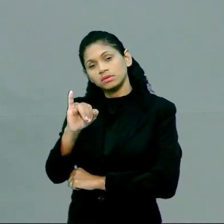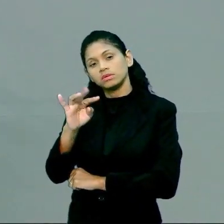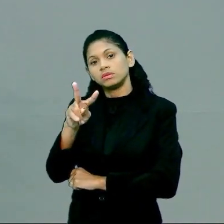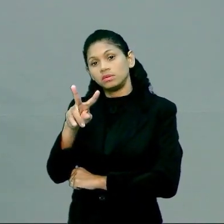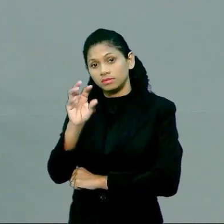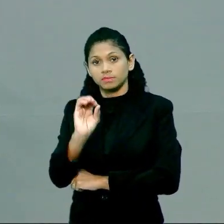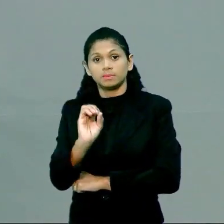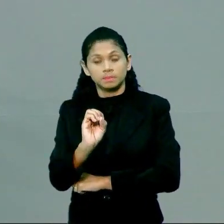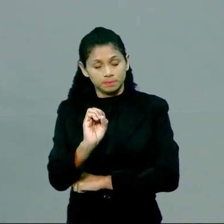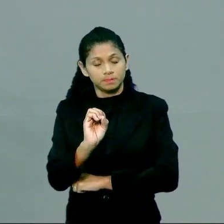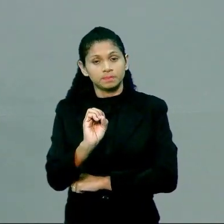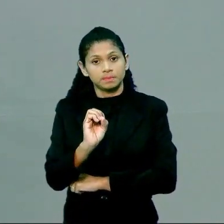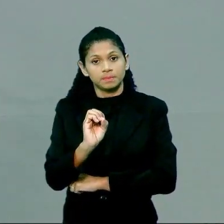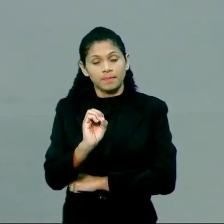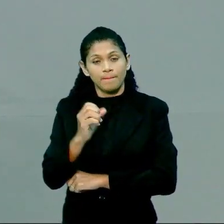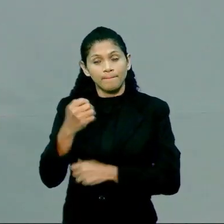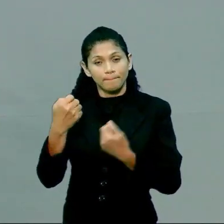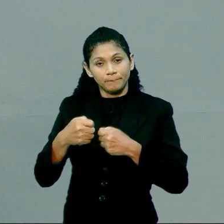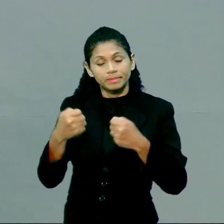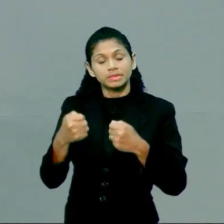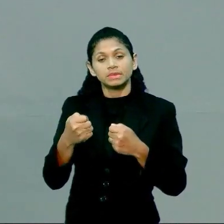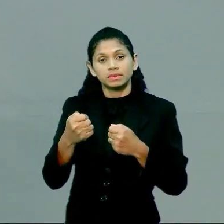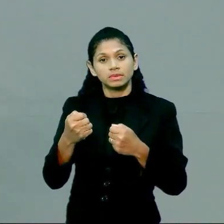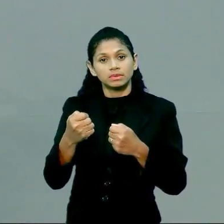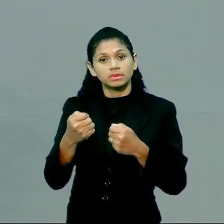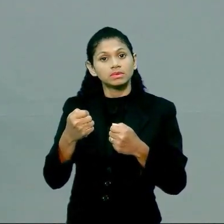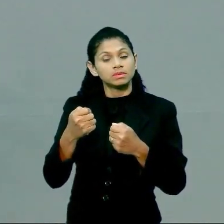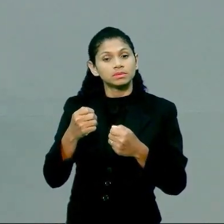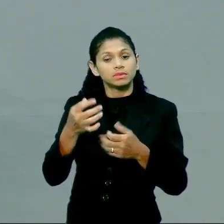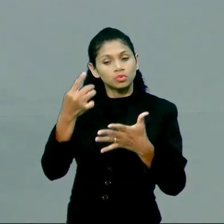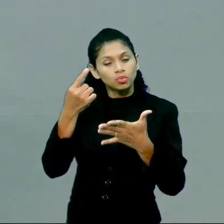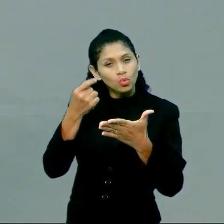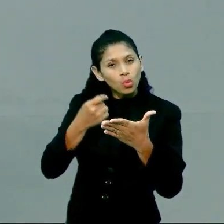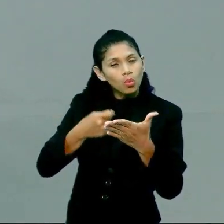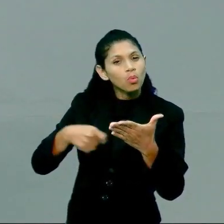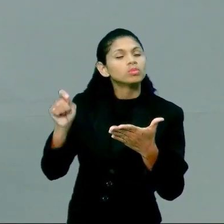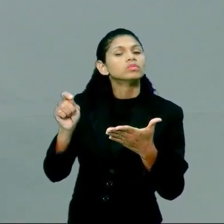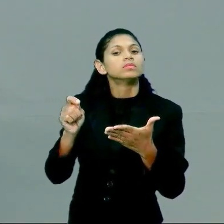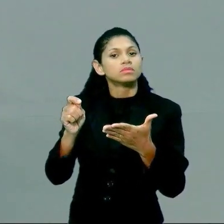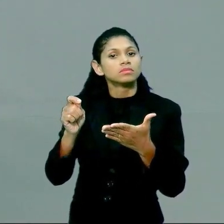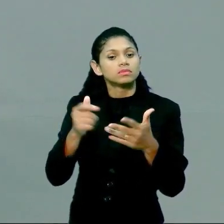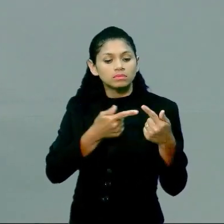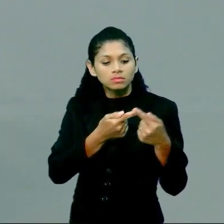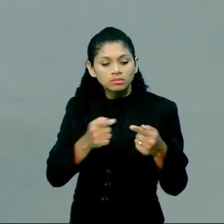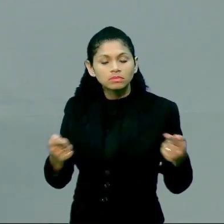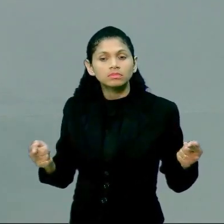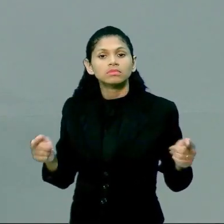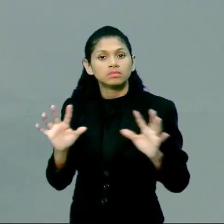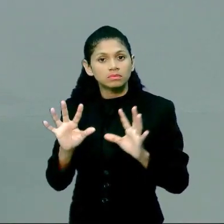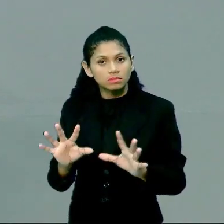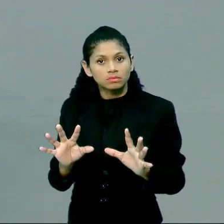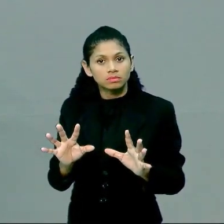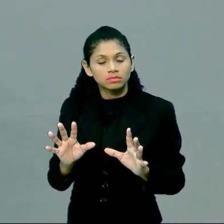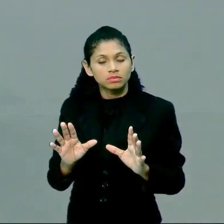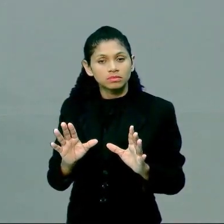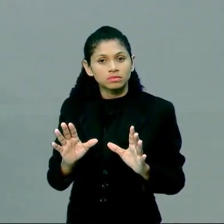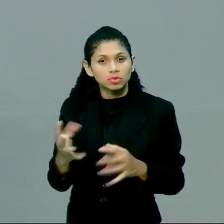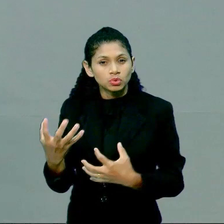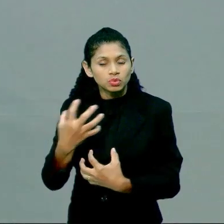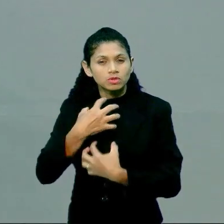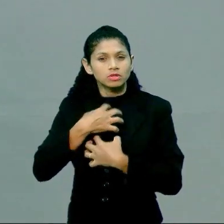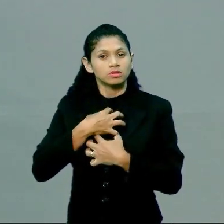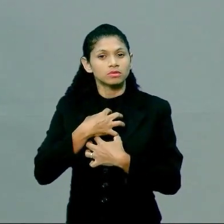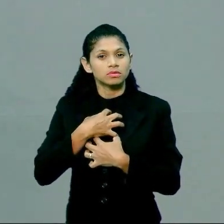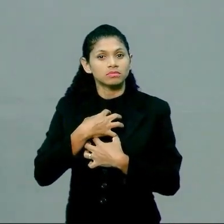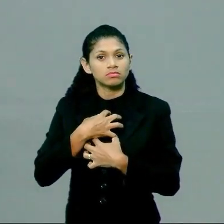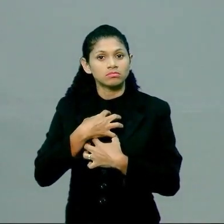Então, quando se fala em correção gramatical é isso. Mas mantendo o sentido, eu estou falando o quê?